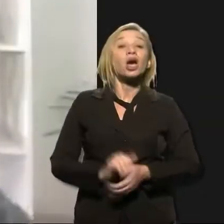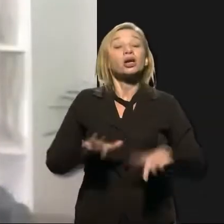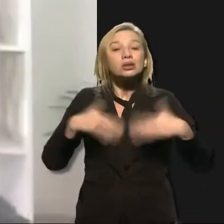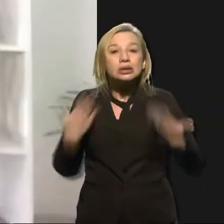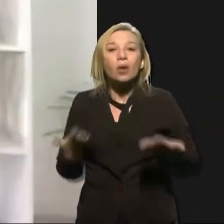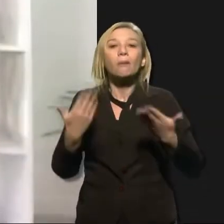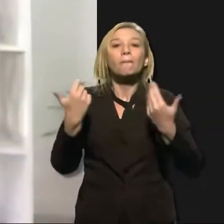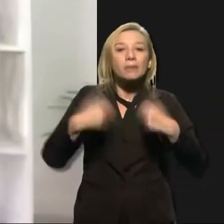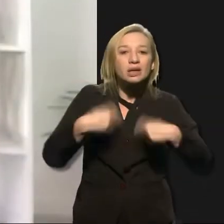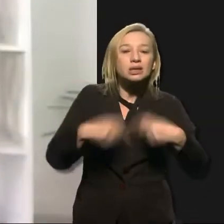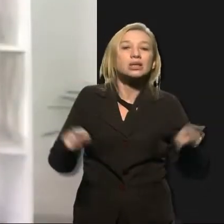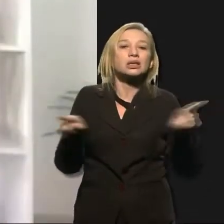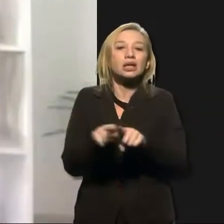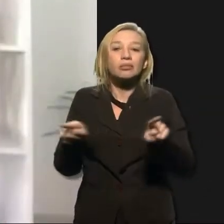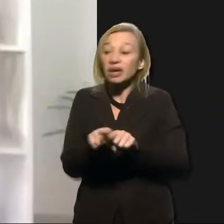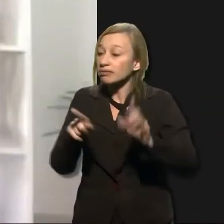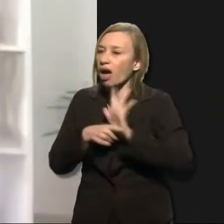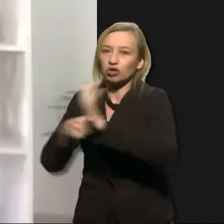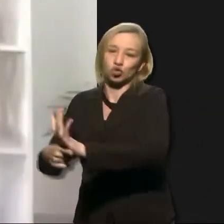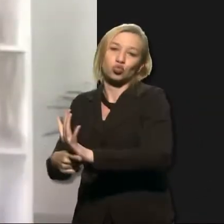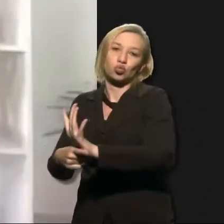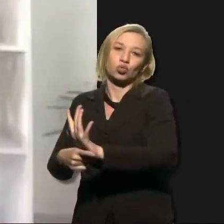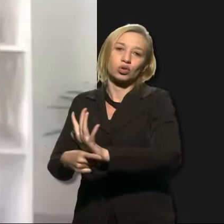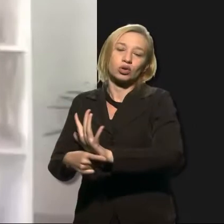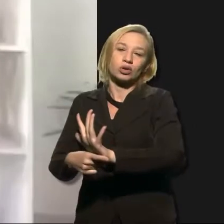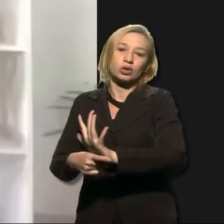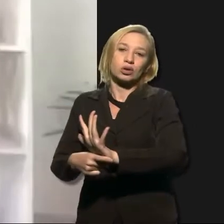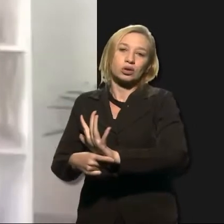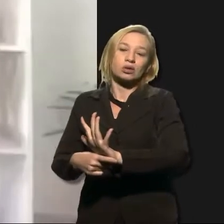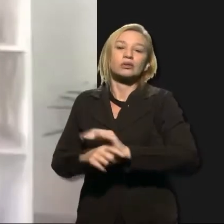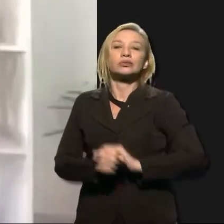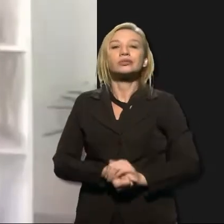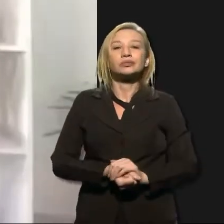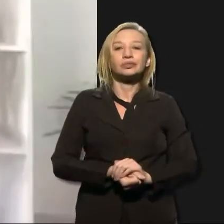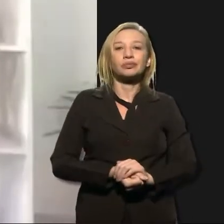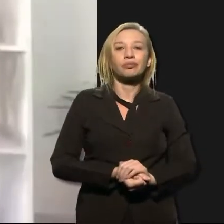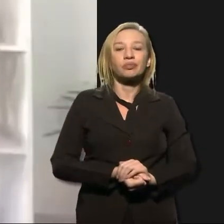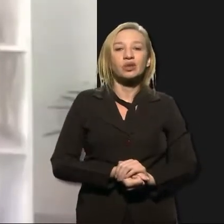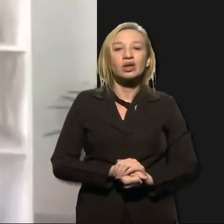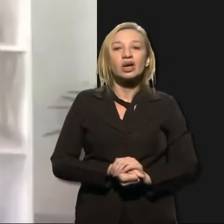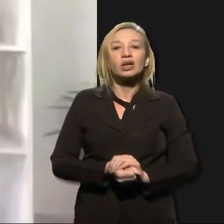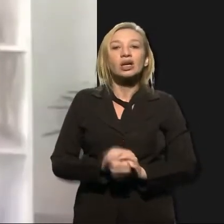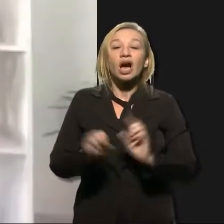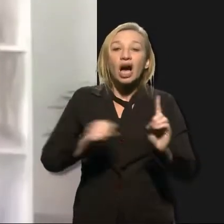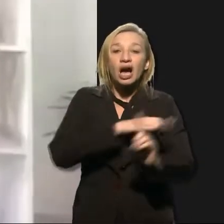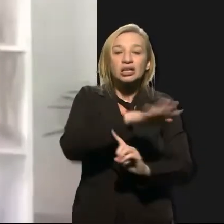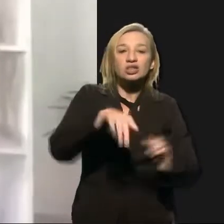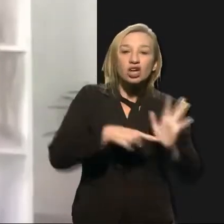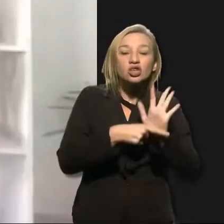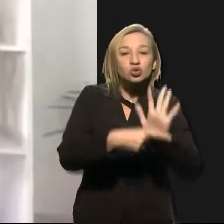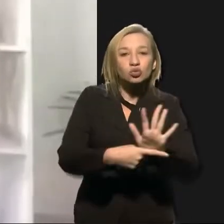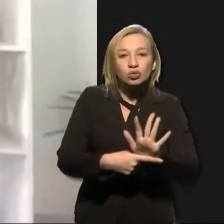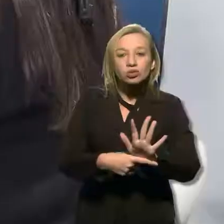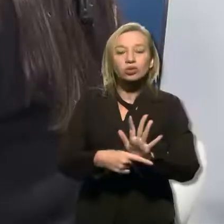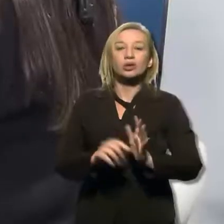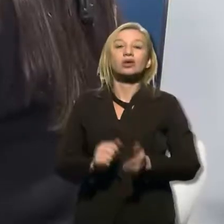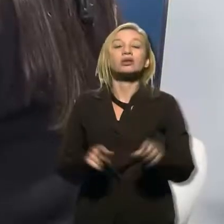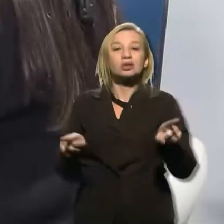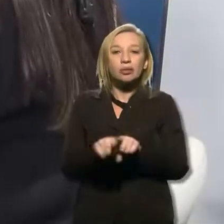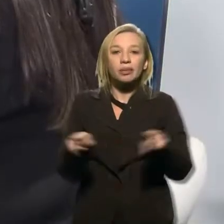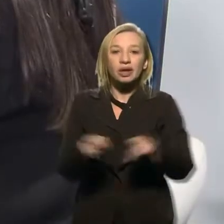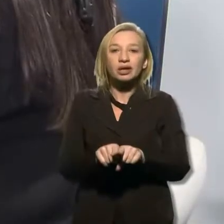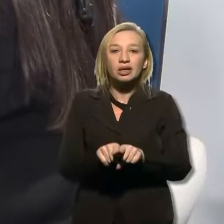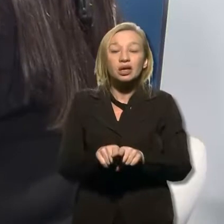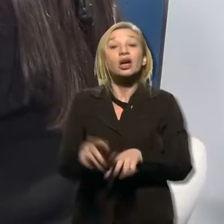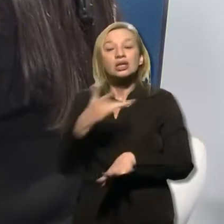elas precisam comer. Então, a gente precisa também desse atendimento com vistas na assistência